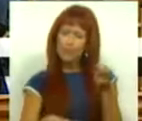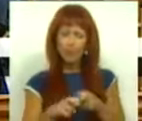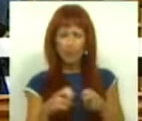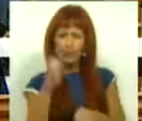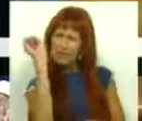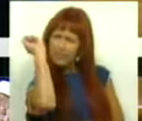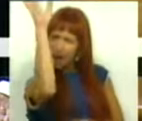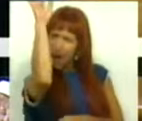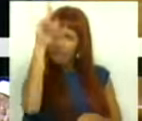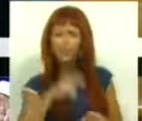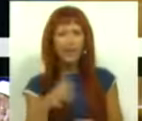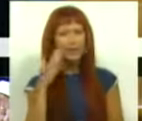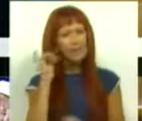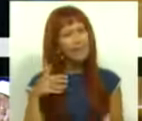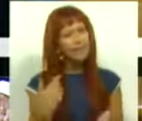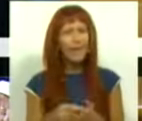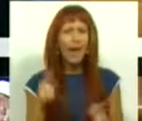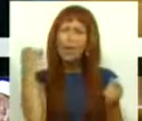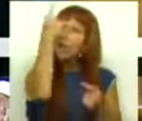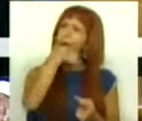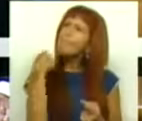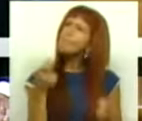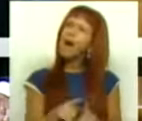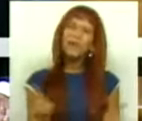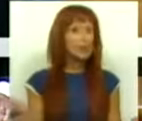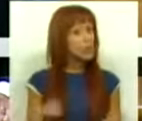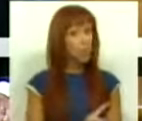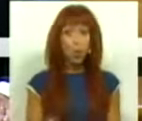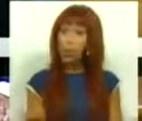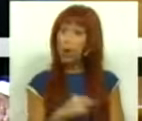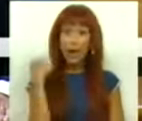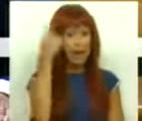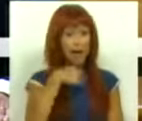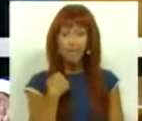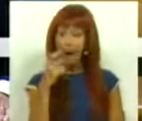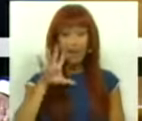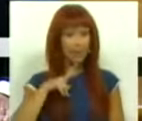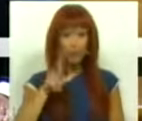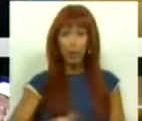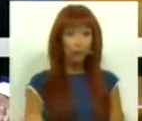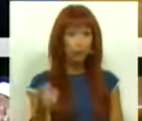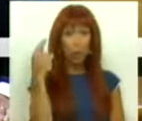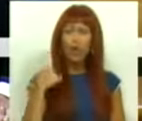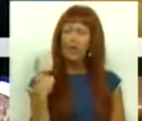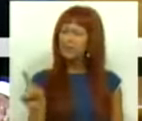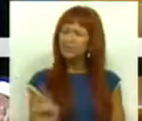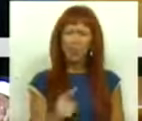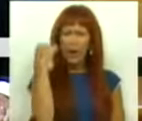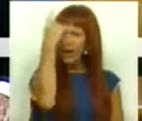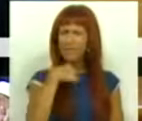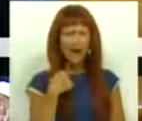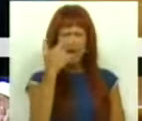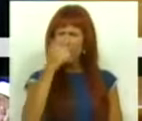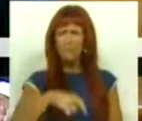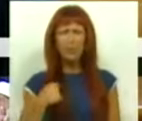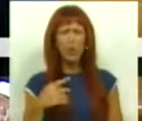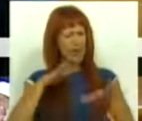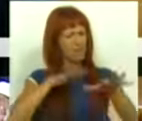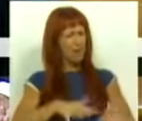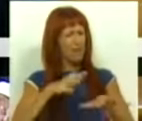incidentes, tentando criar uma imagem que não é a imagem deste país, que não é a imagem das pessoas que se